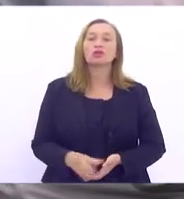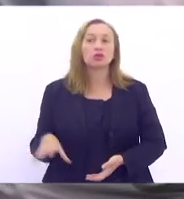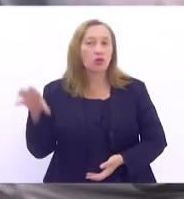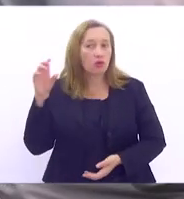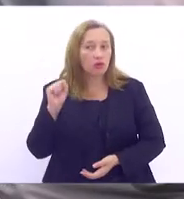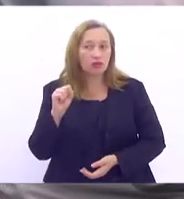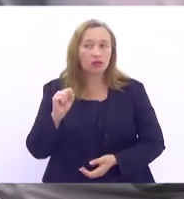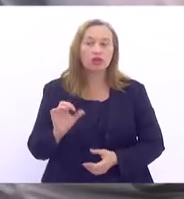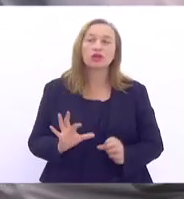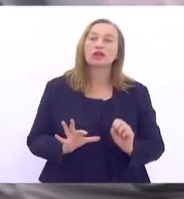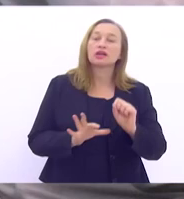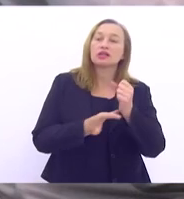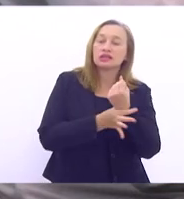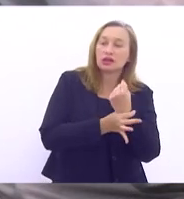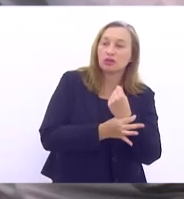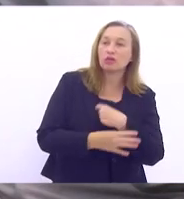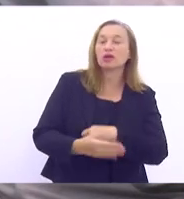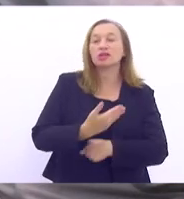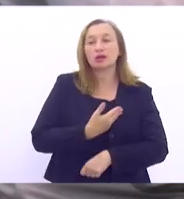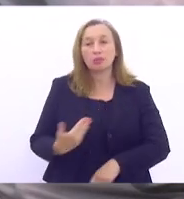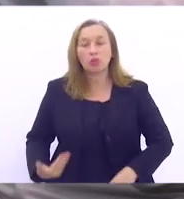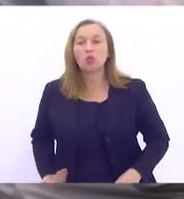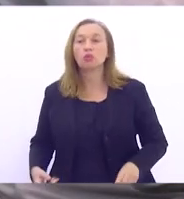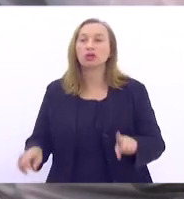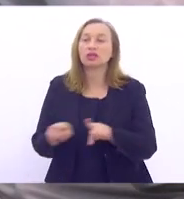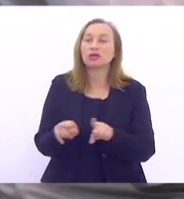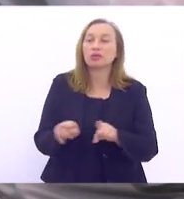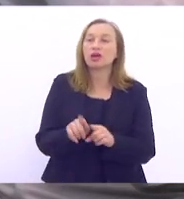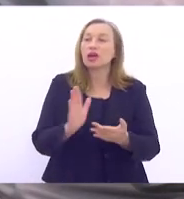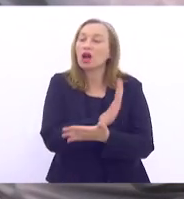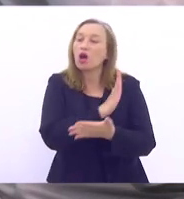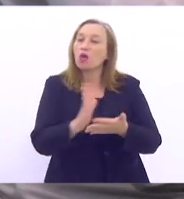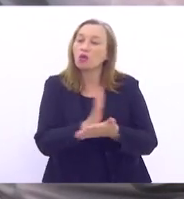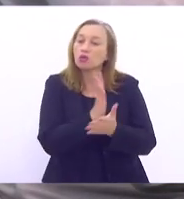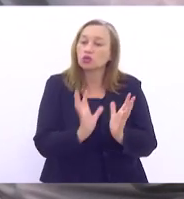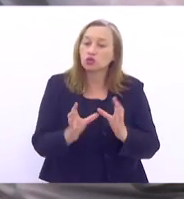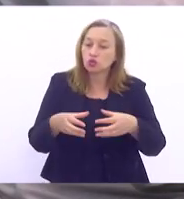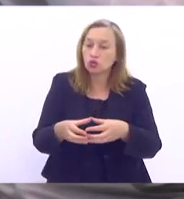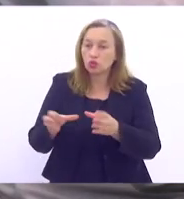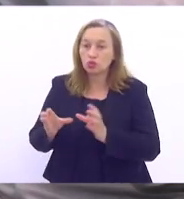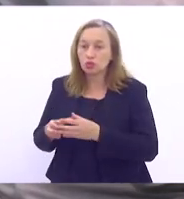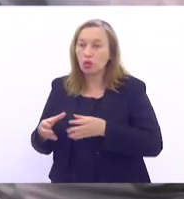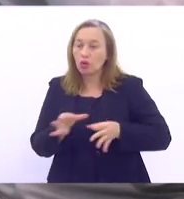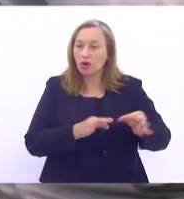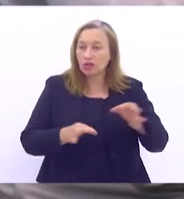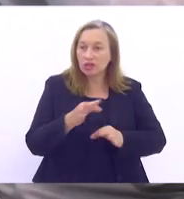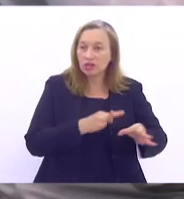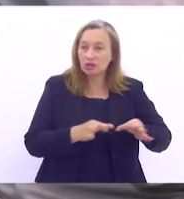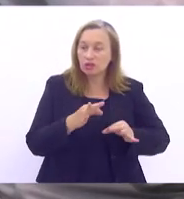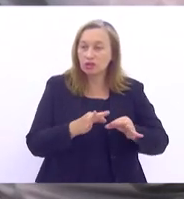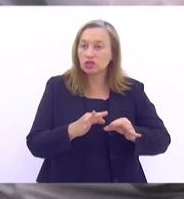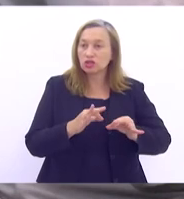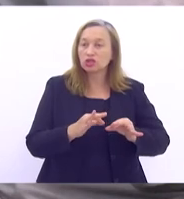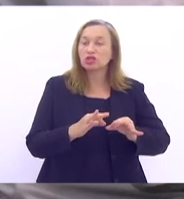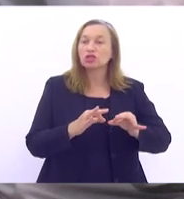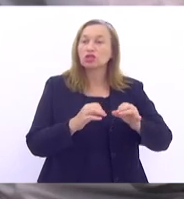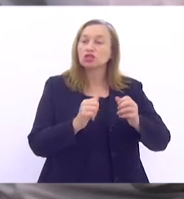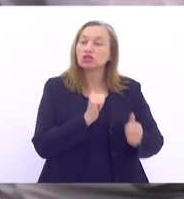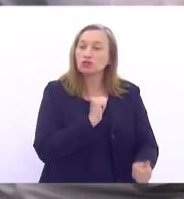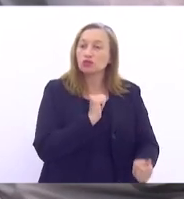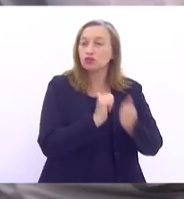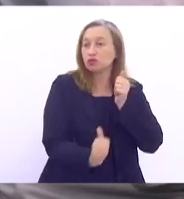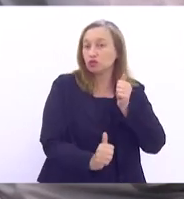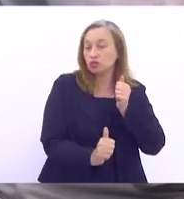órgãos de segurança pública e também algumas entidades organizadoras de eventos esportivos, e ficou